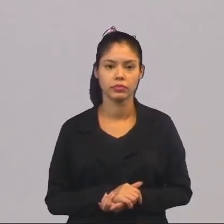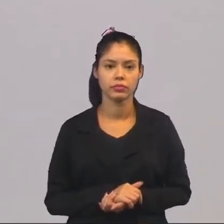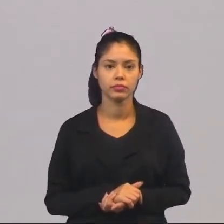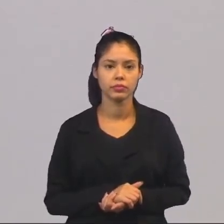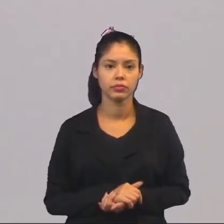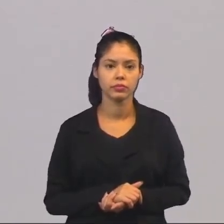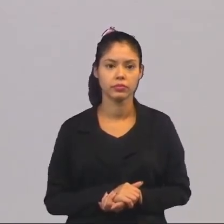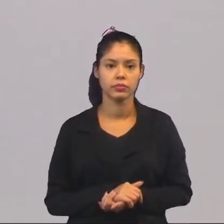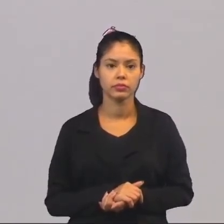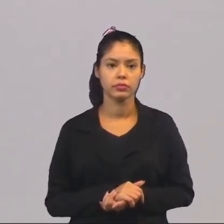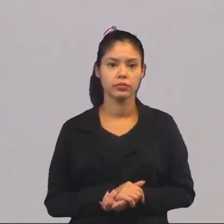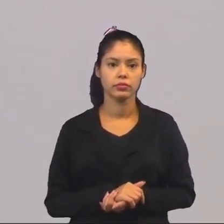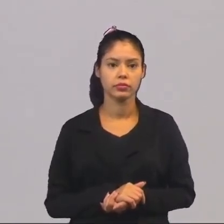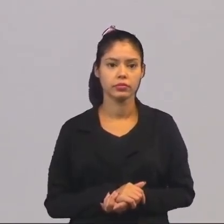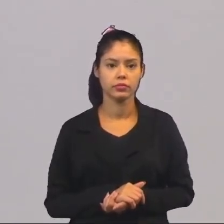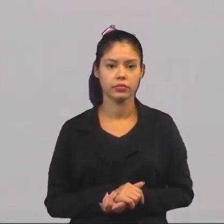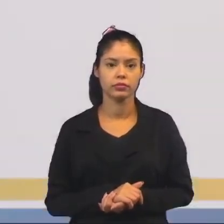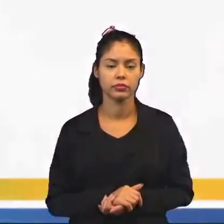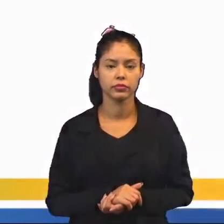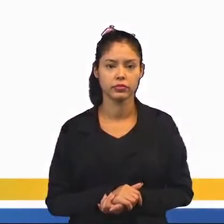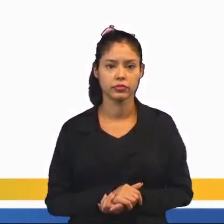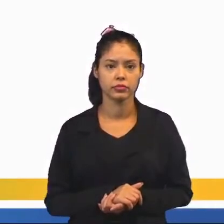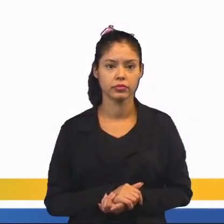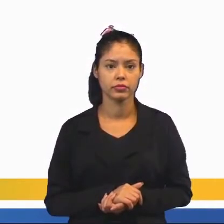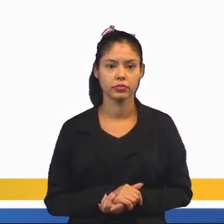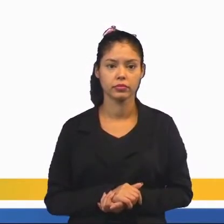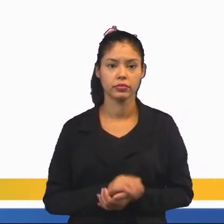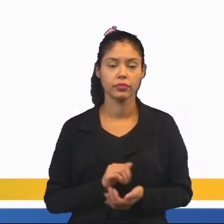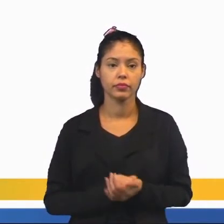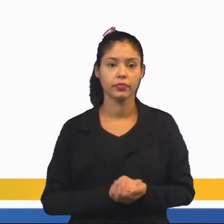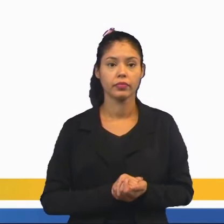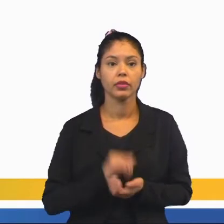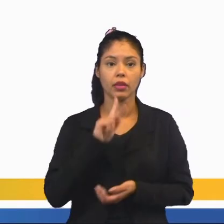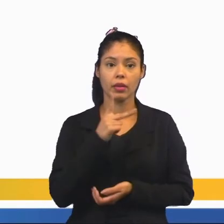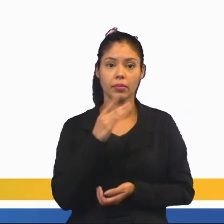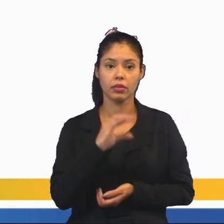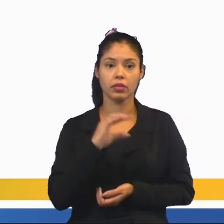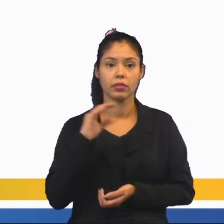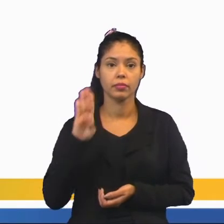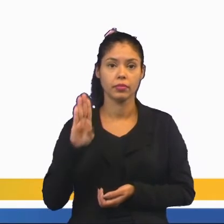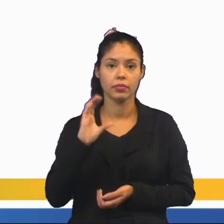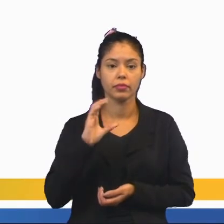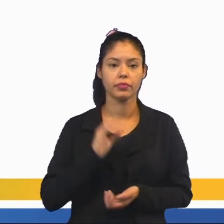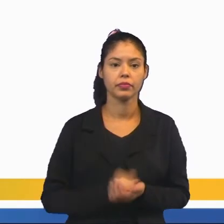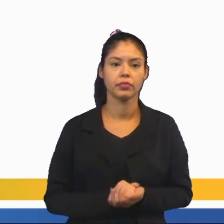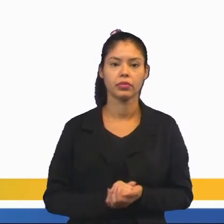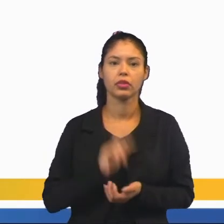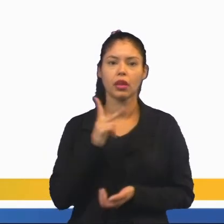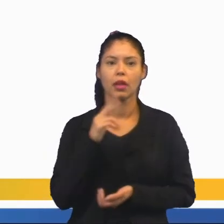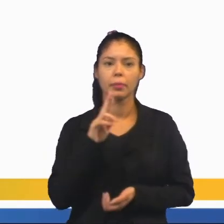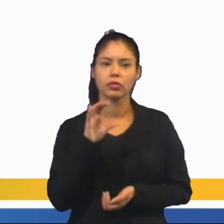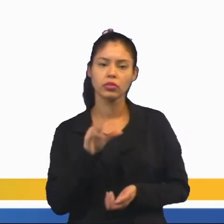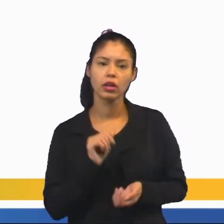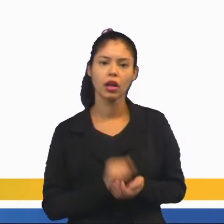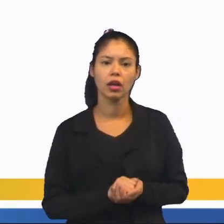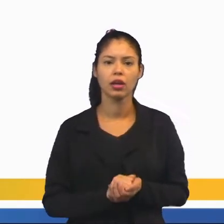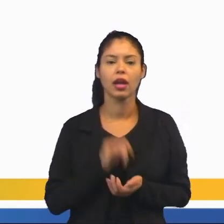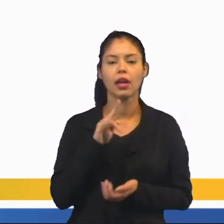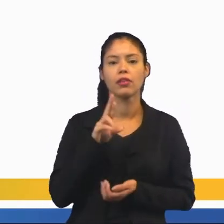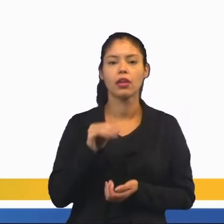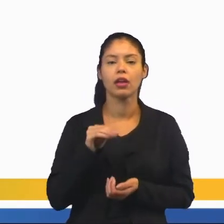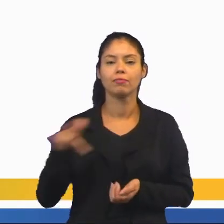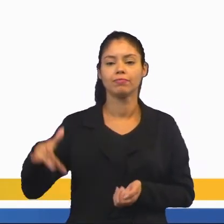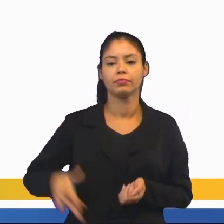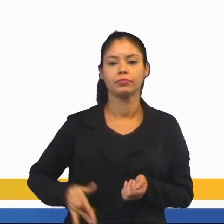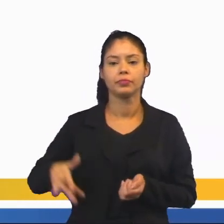Agora nós vamos falar um pouco sobre a hepatite. A hepatite B e C. A hepatite é a